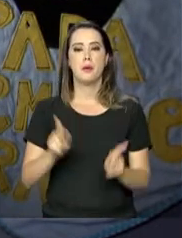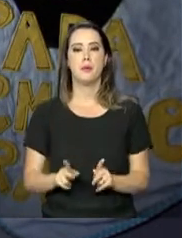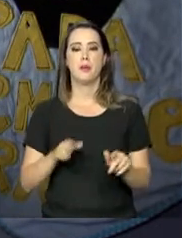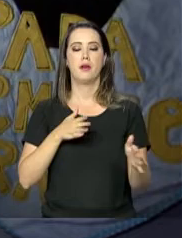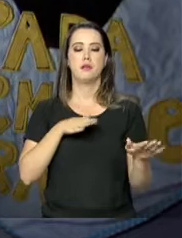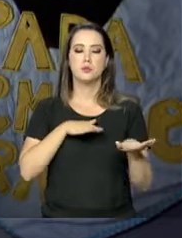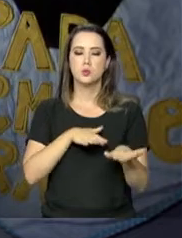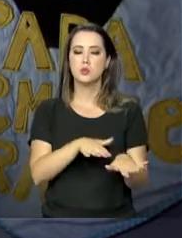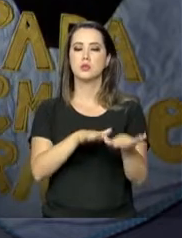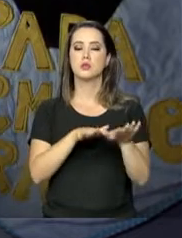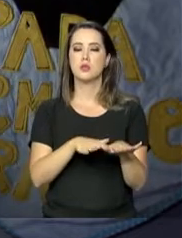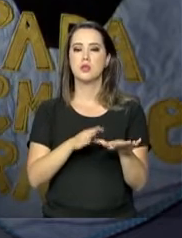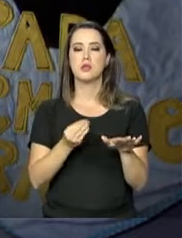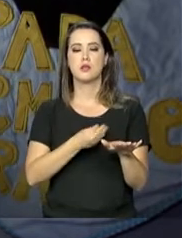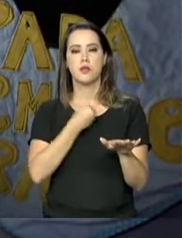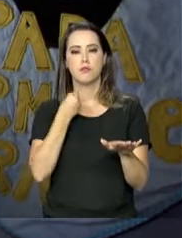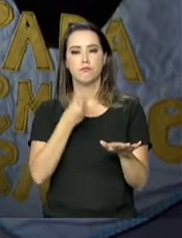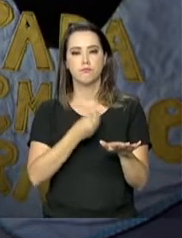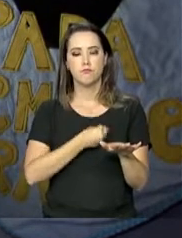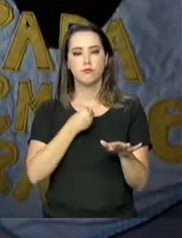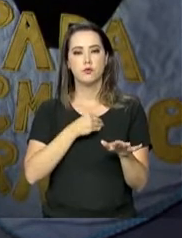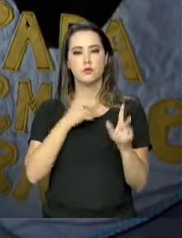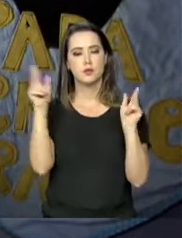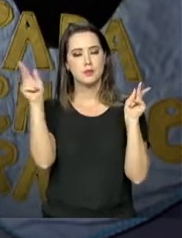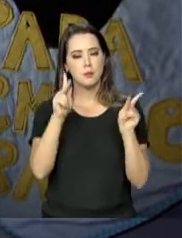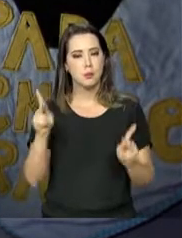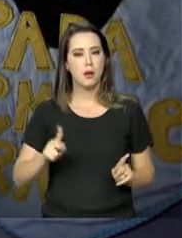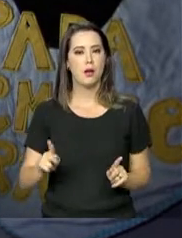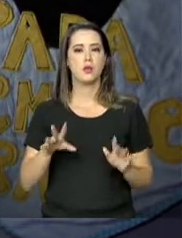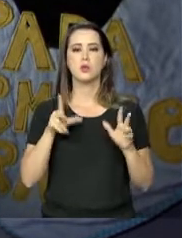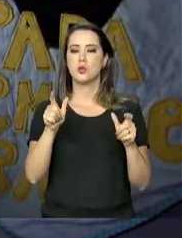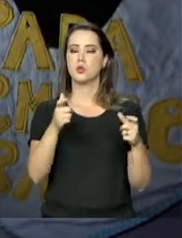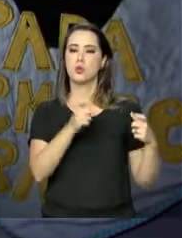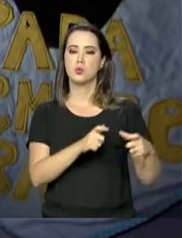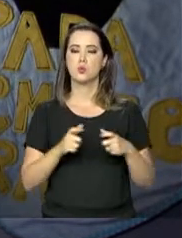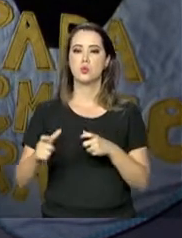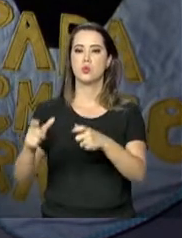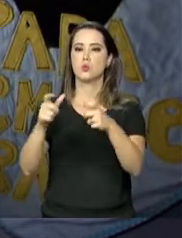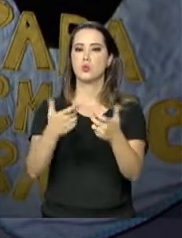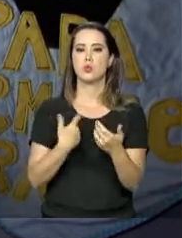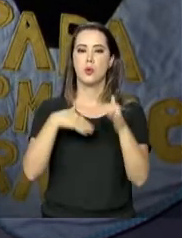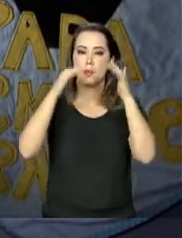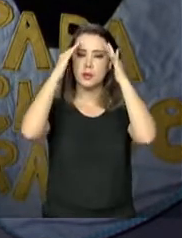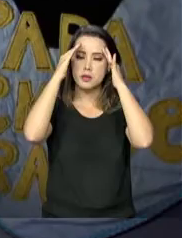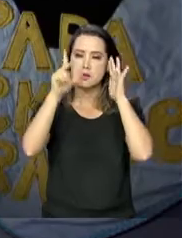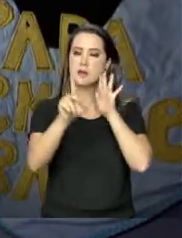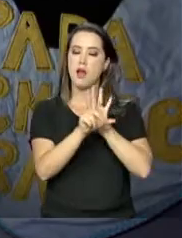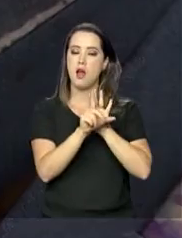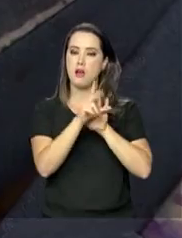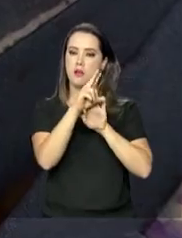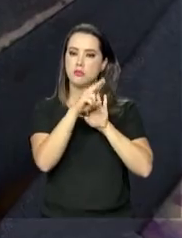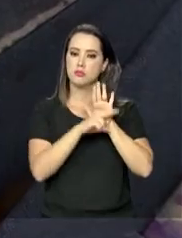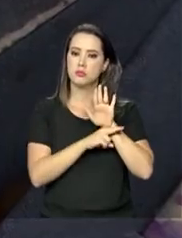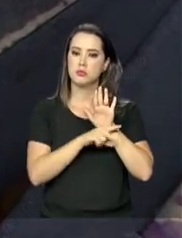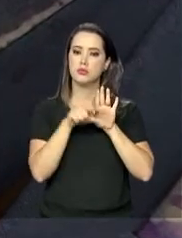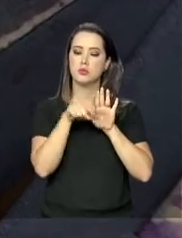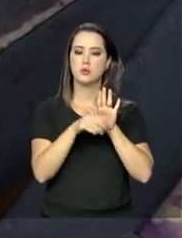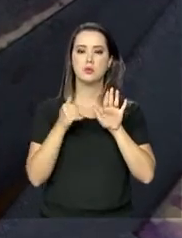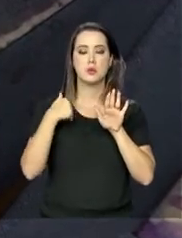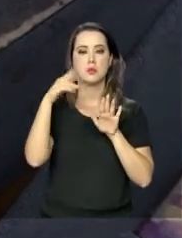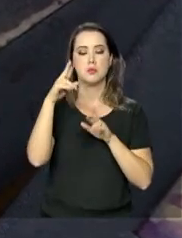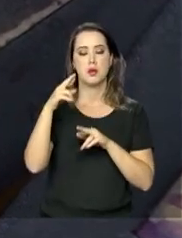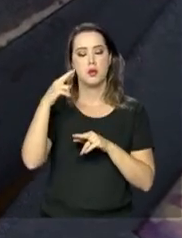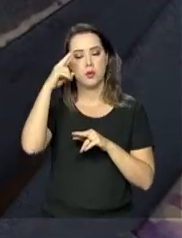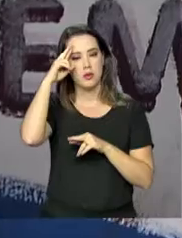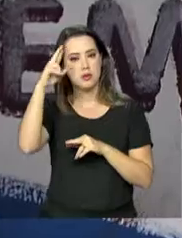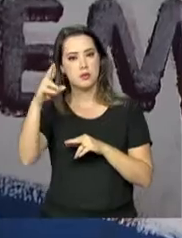convivência pacífica entre todos os modais. É cumprir o código de trânsito, que o maior respeite o